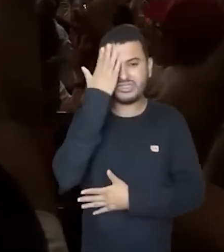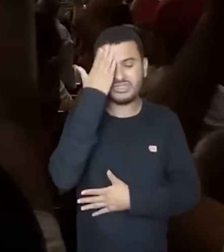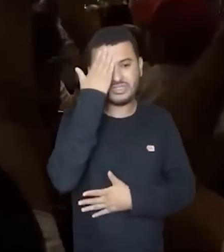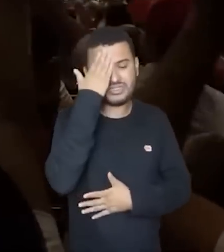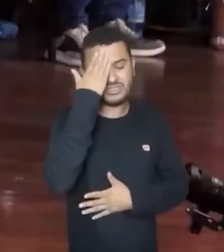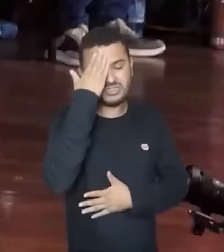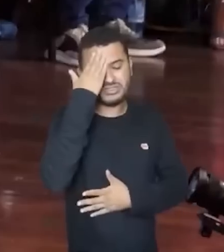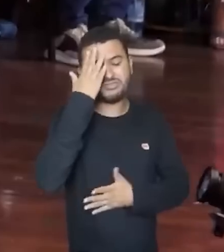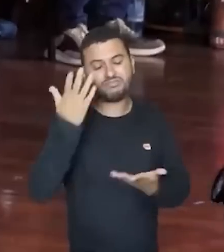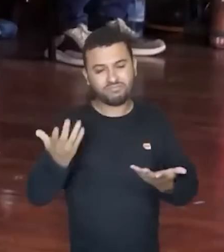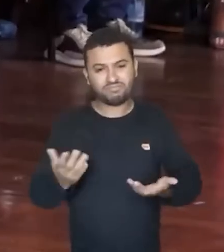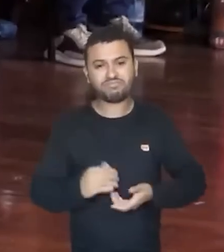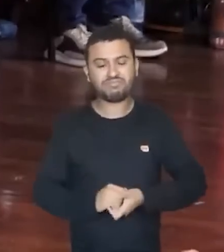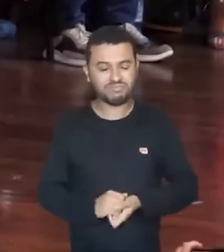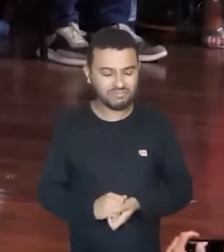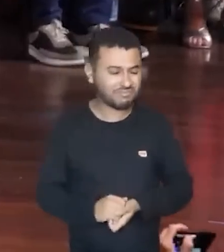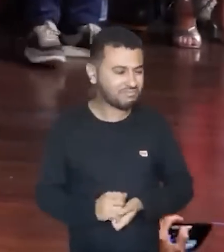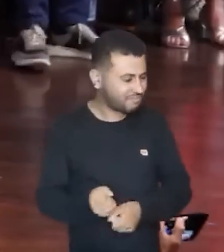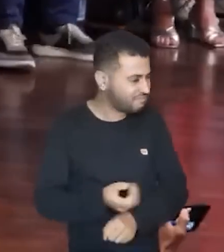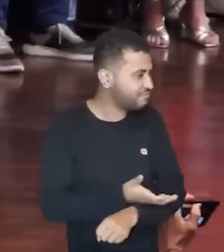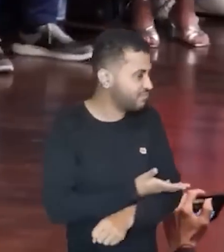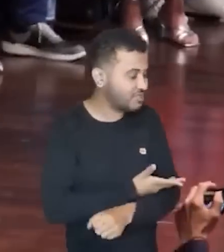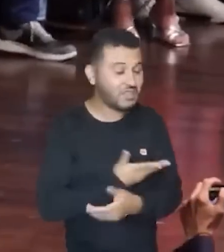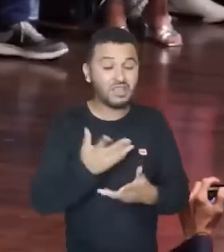fome. Esse país...